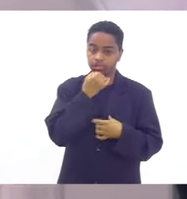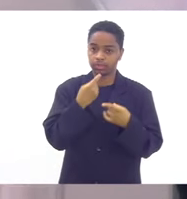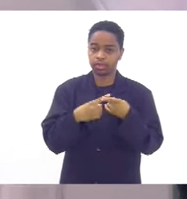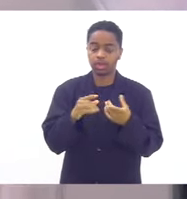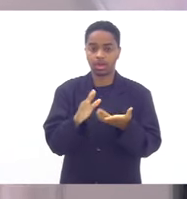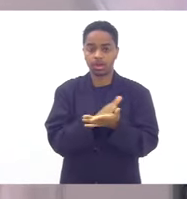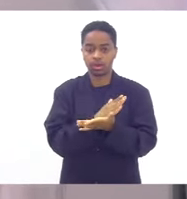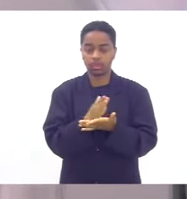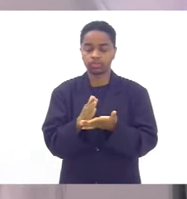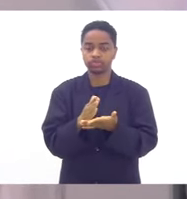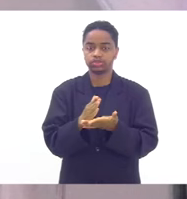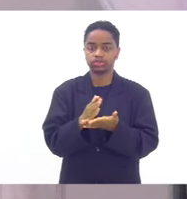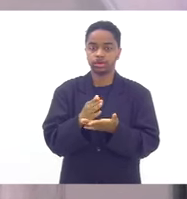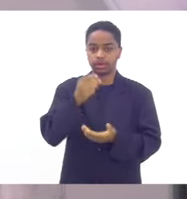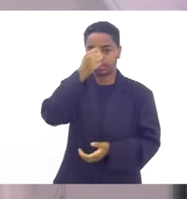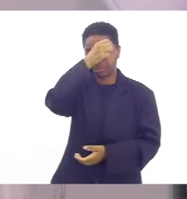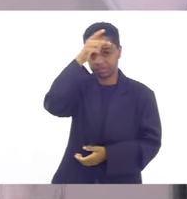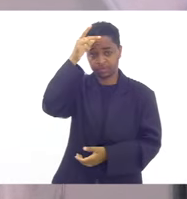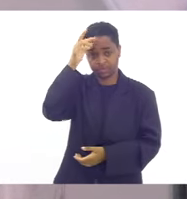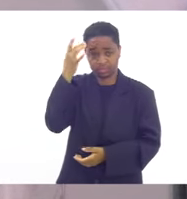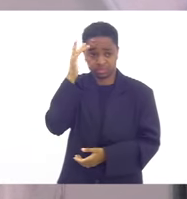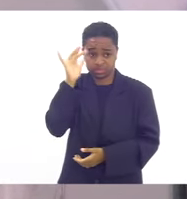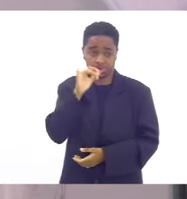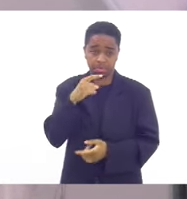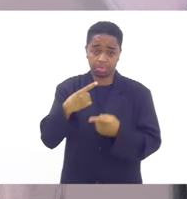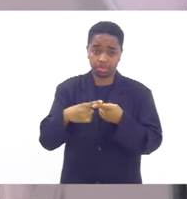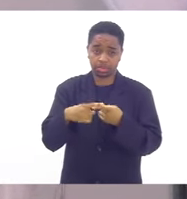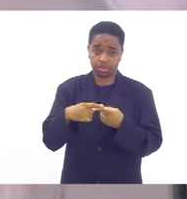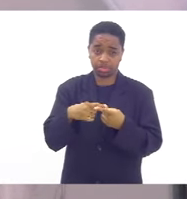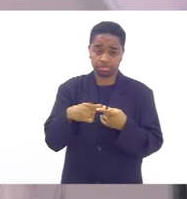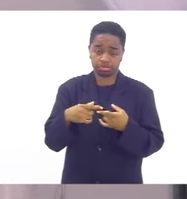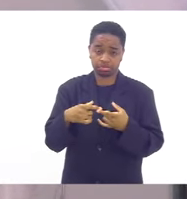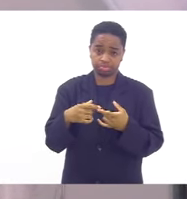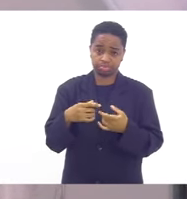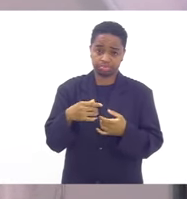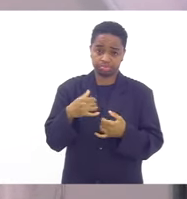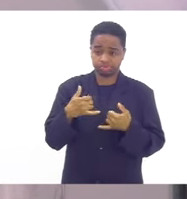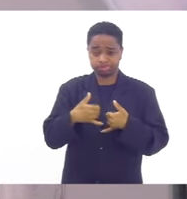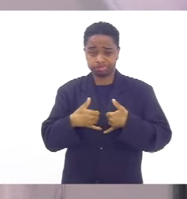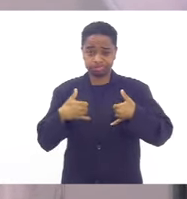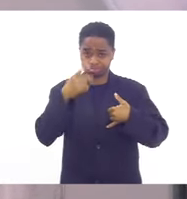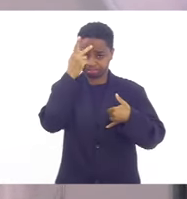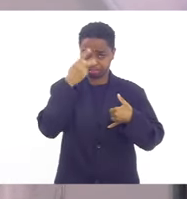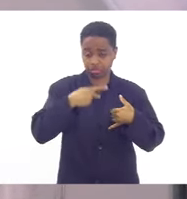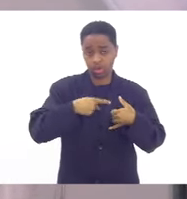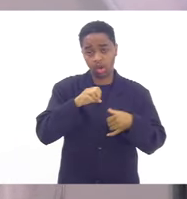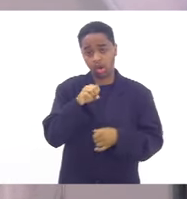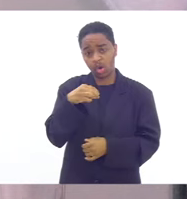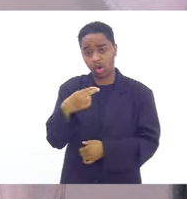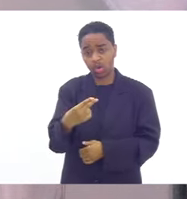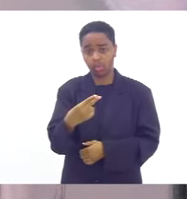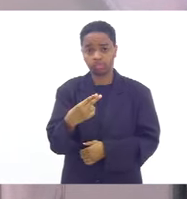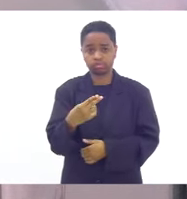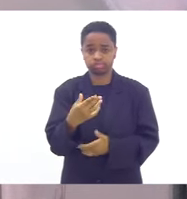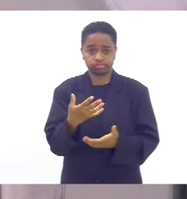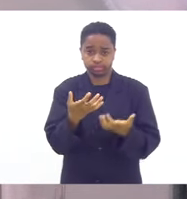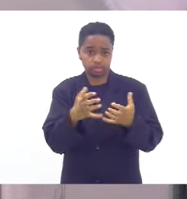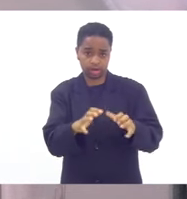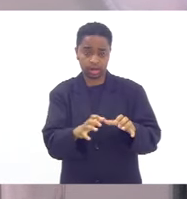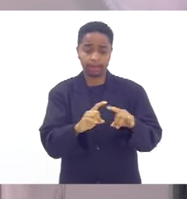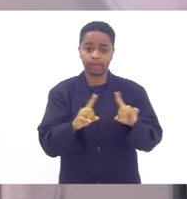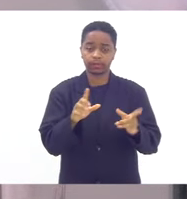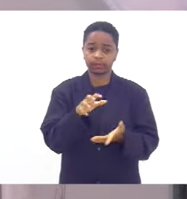se por incompetência, não abraçam essa pauta de forma uníssona. Fazer o registro aqui da